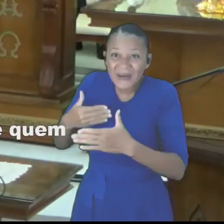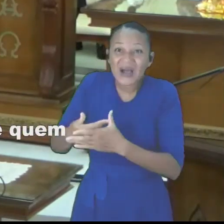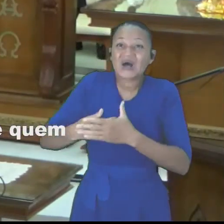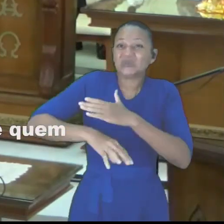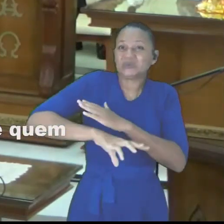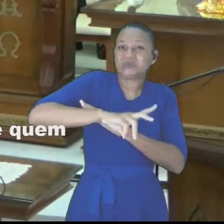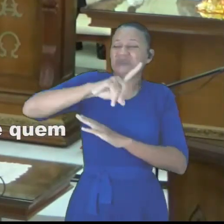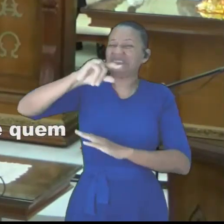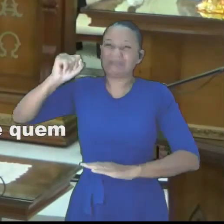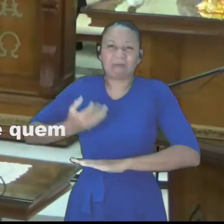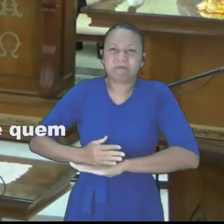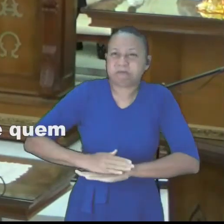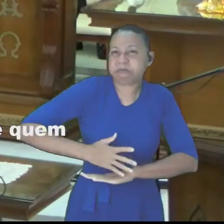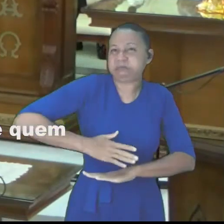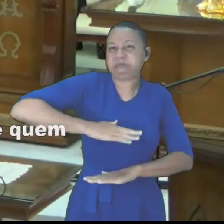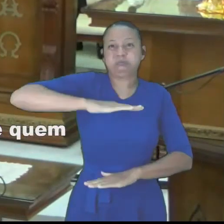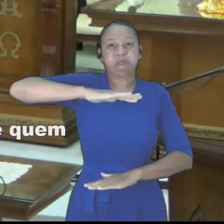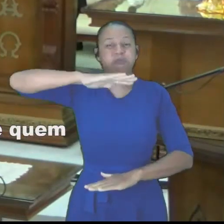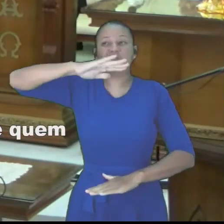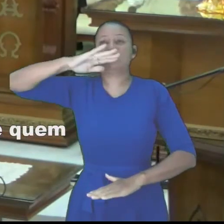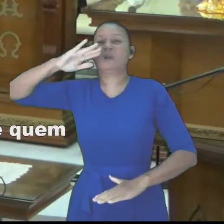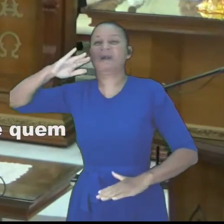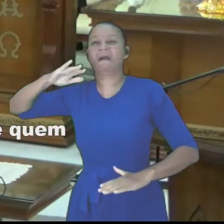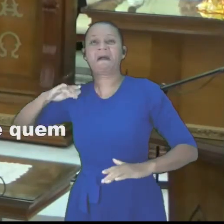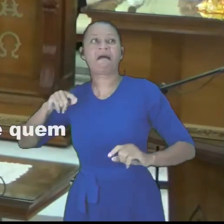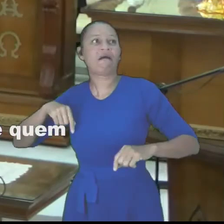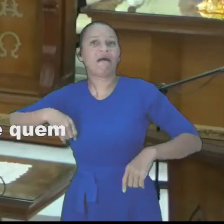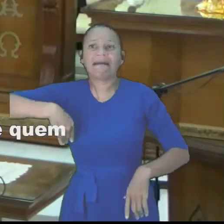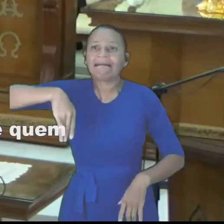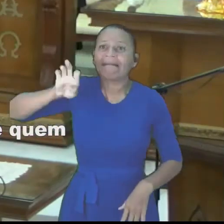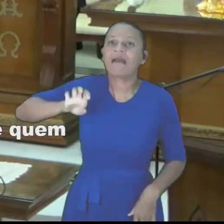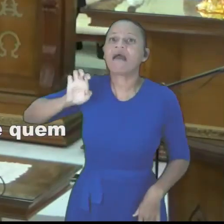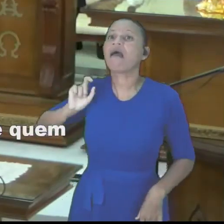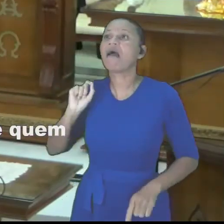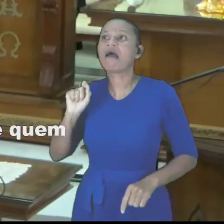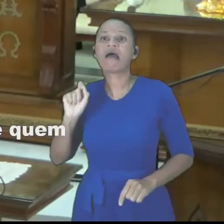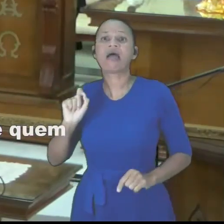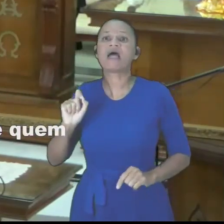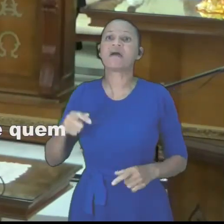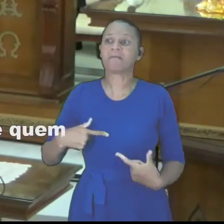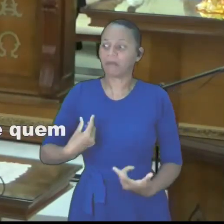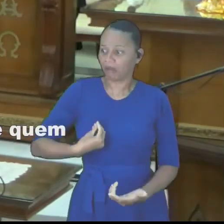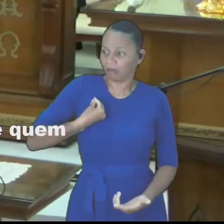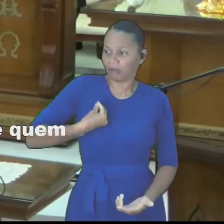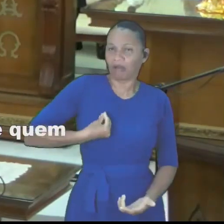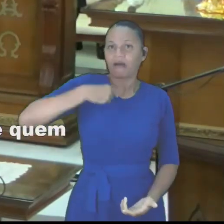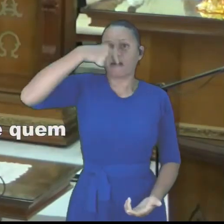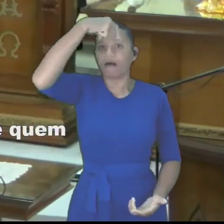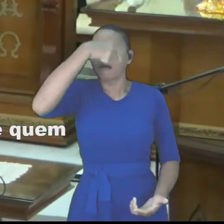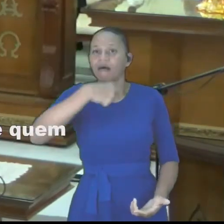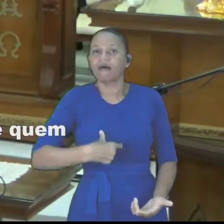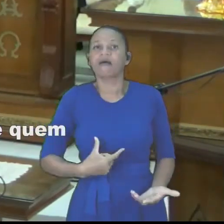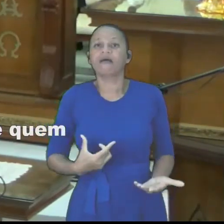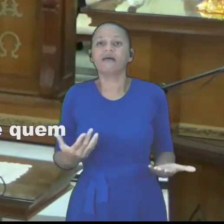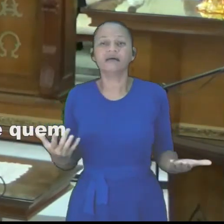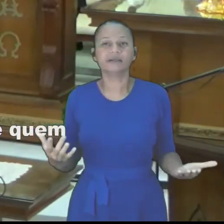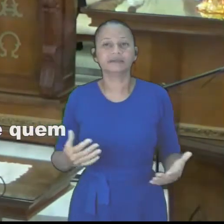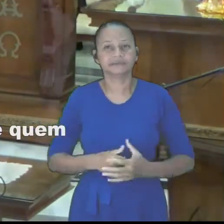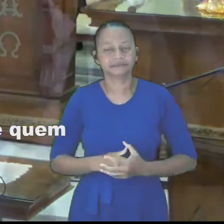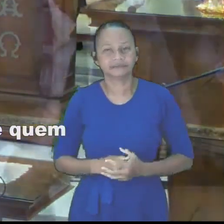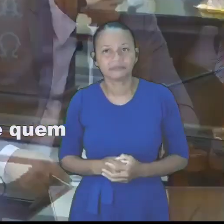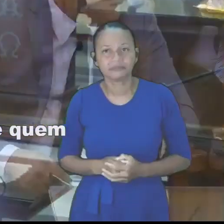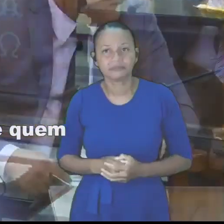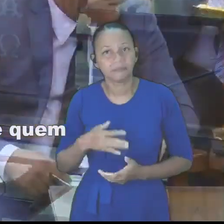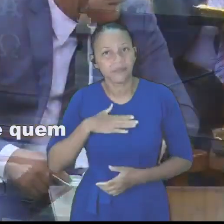sua ira, e quem poderá subsistir? Meus irmãos, vocês